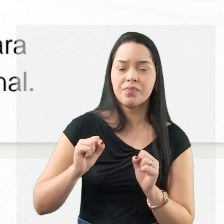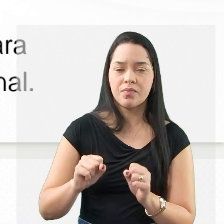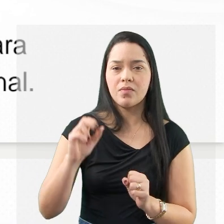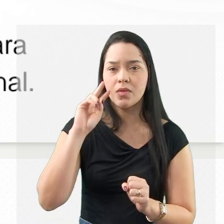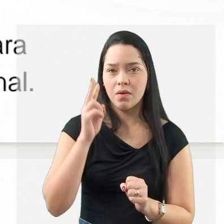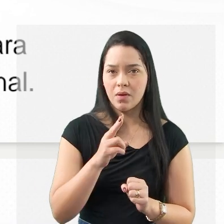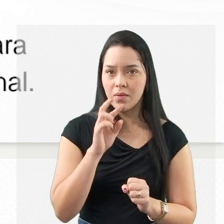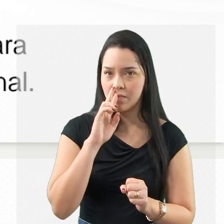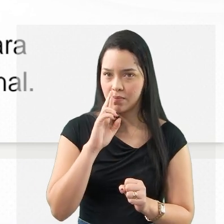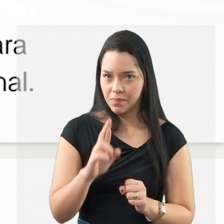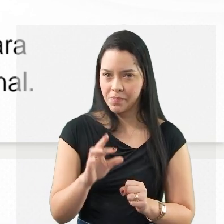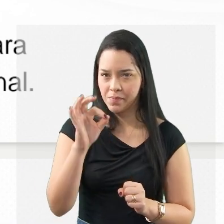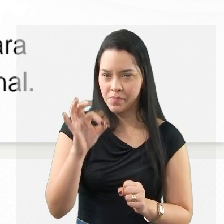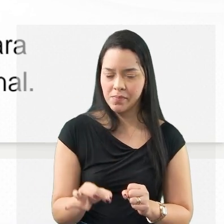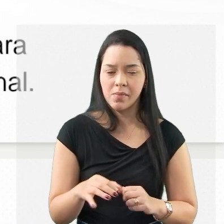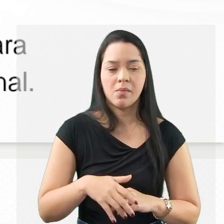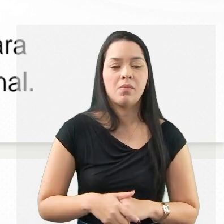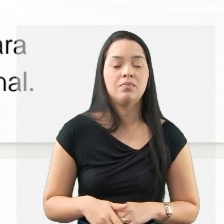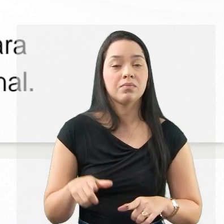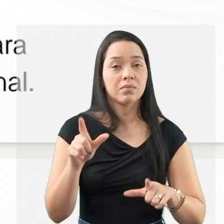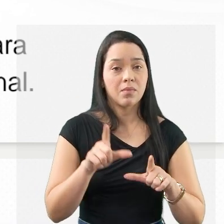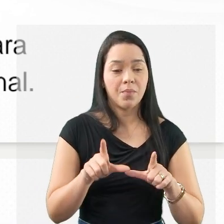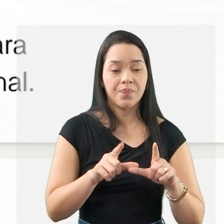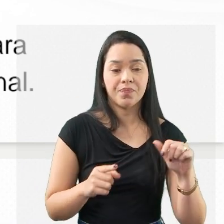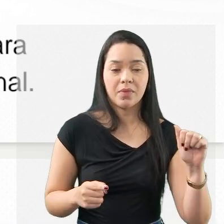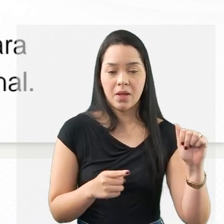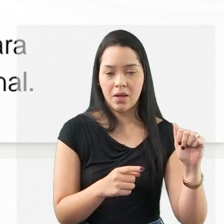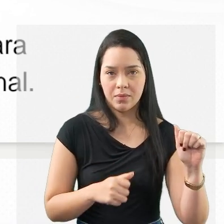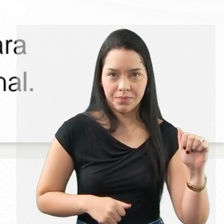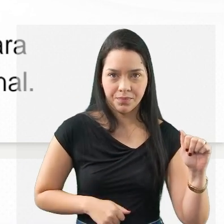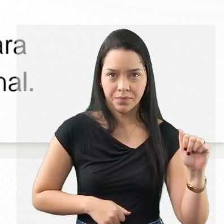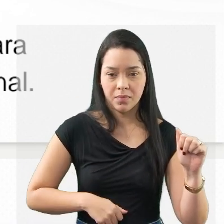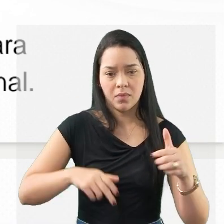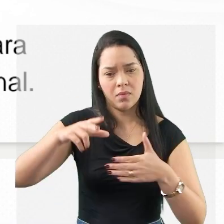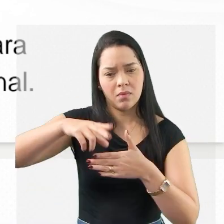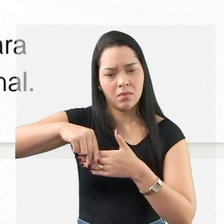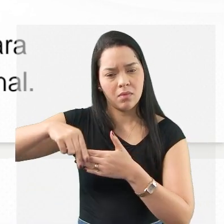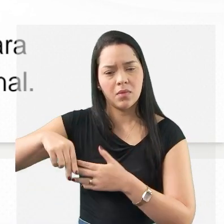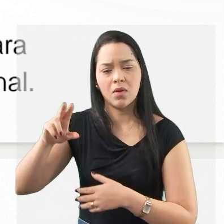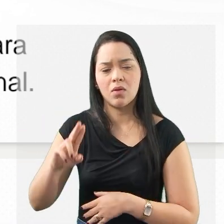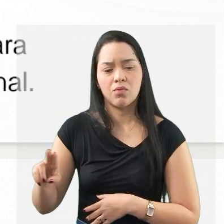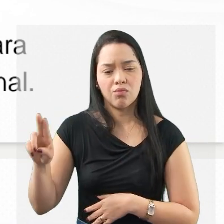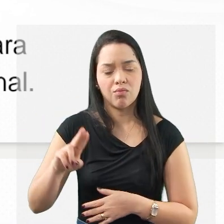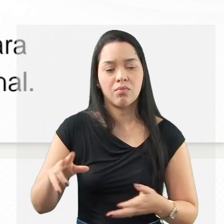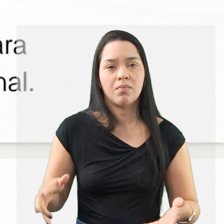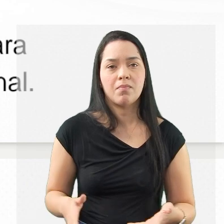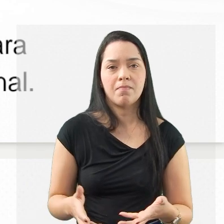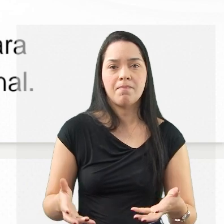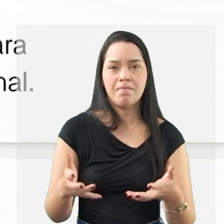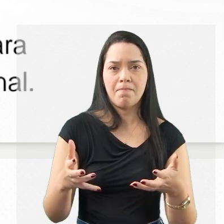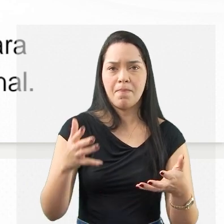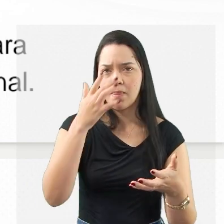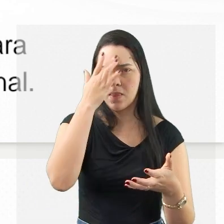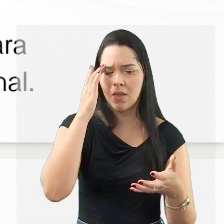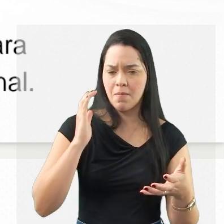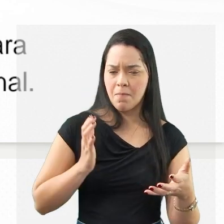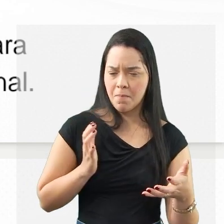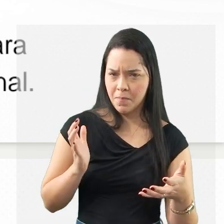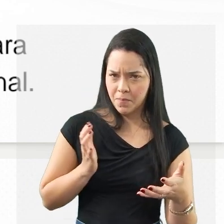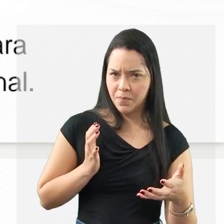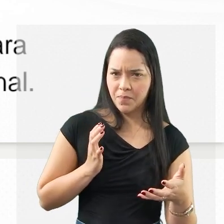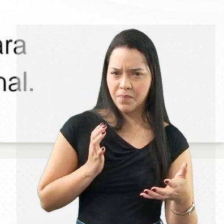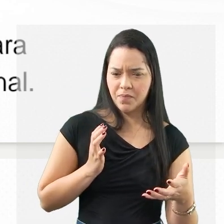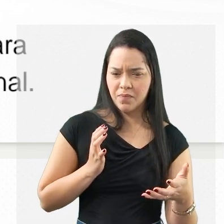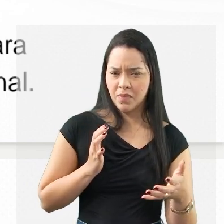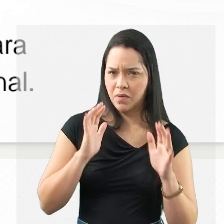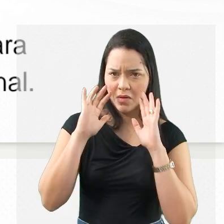verificar o gabarito. Letra A. Os cordéis eram usados principalmente para entreter a elite urbana, sem foco